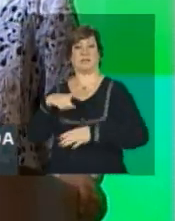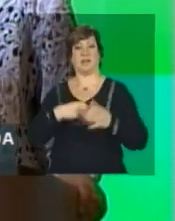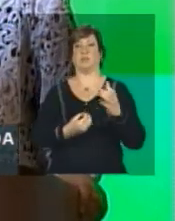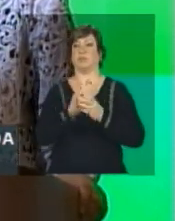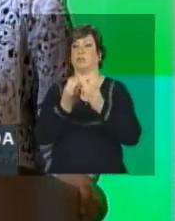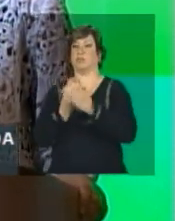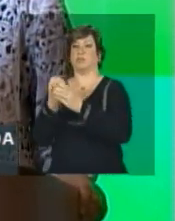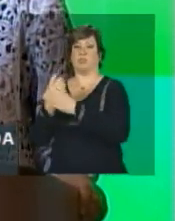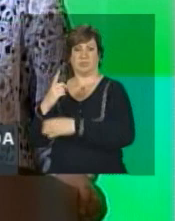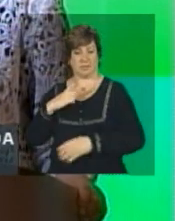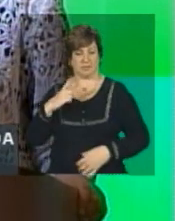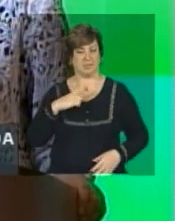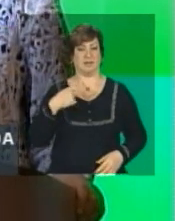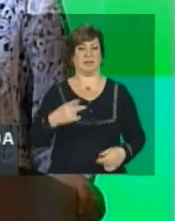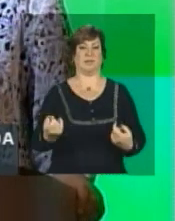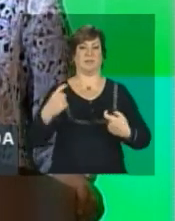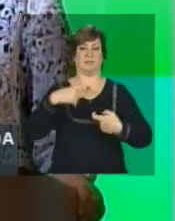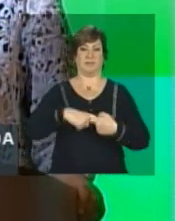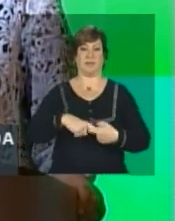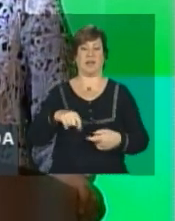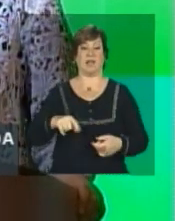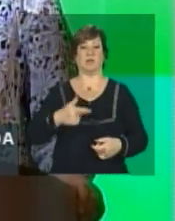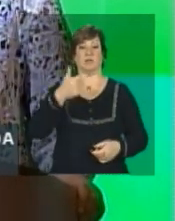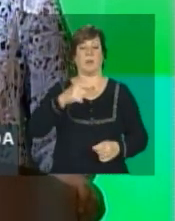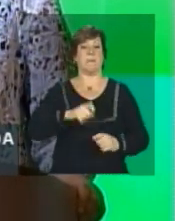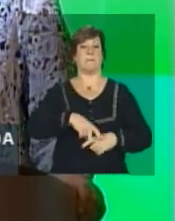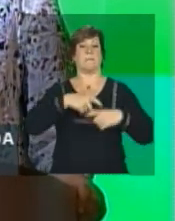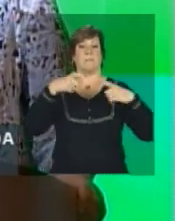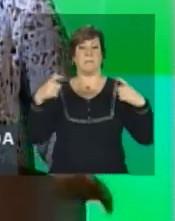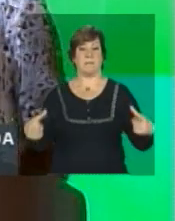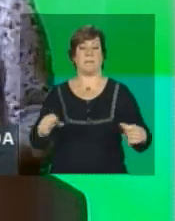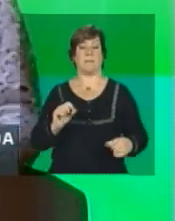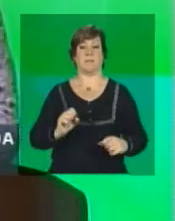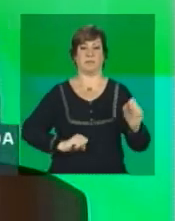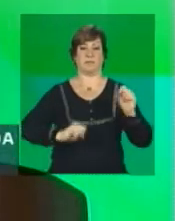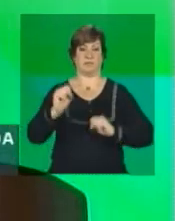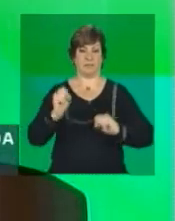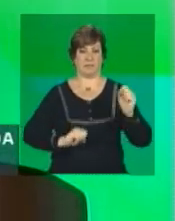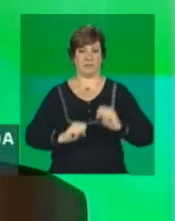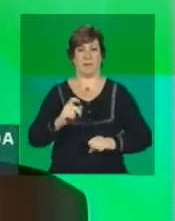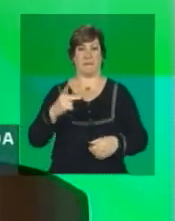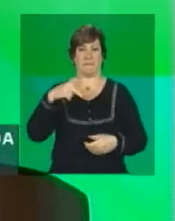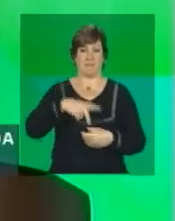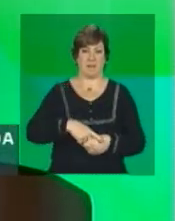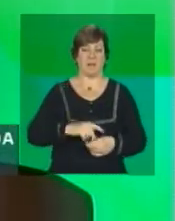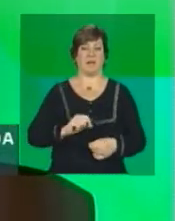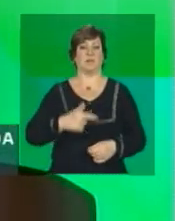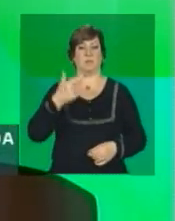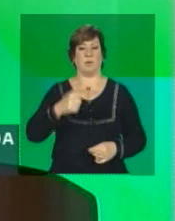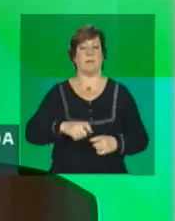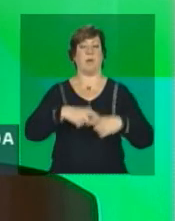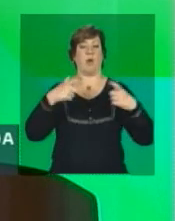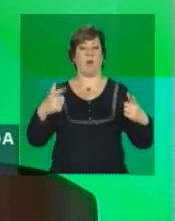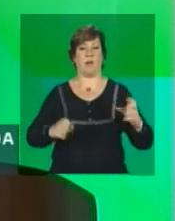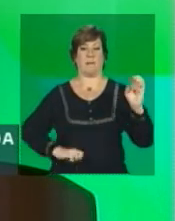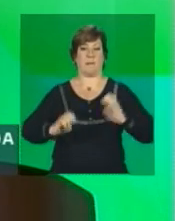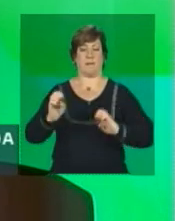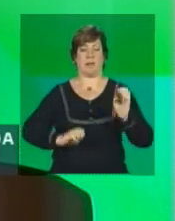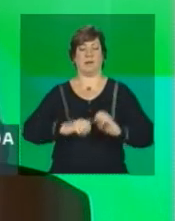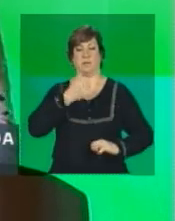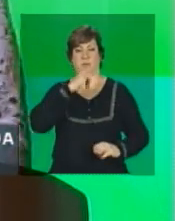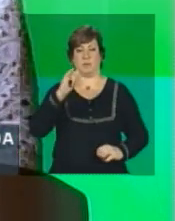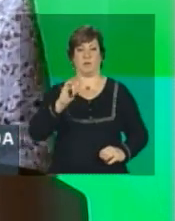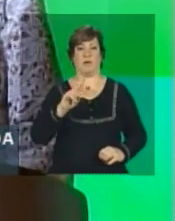segunda maior petroleira de capital aberto e a segunda maior empresa de energia em valor